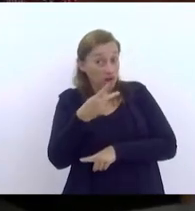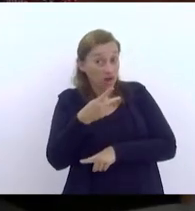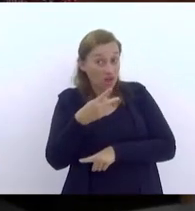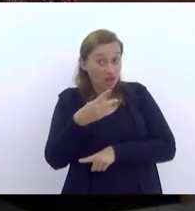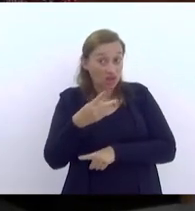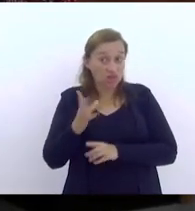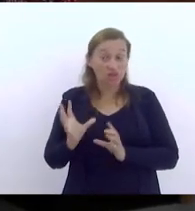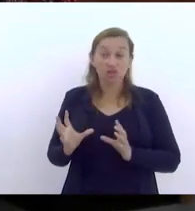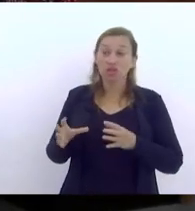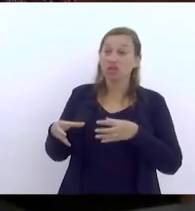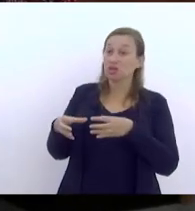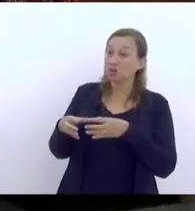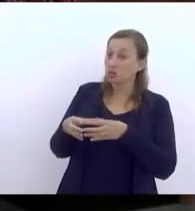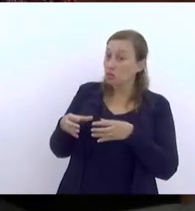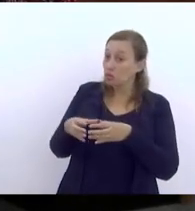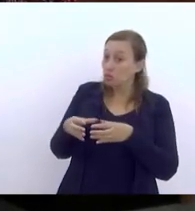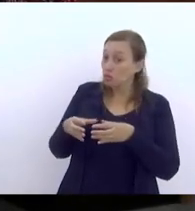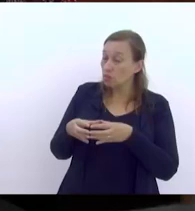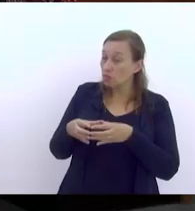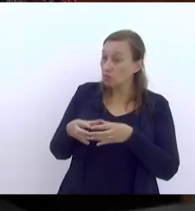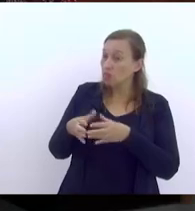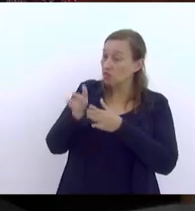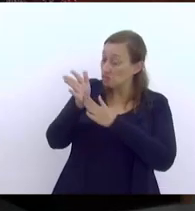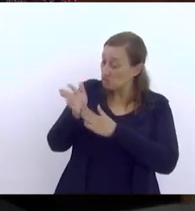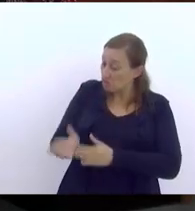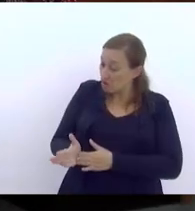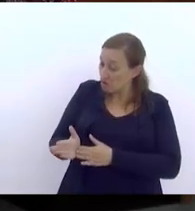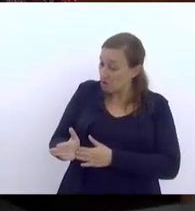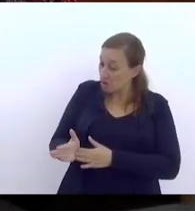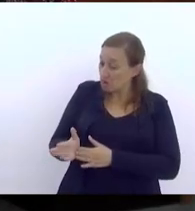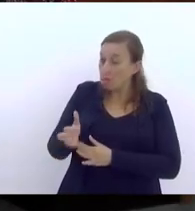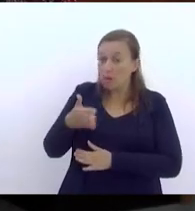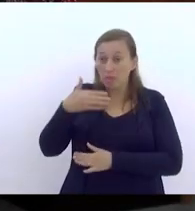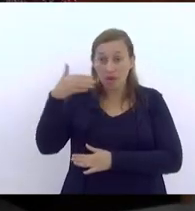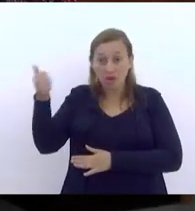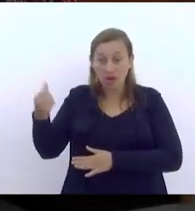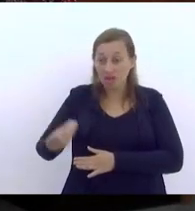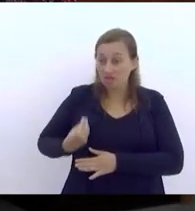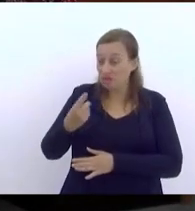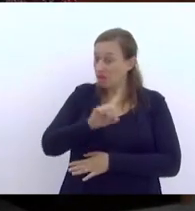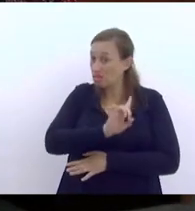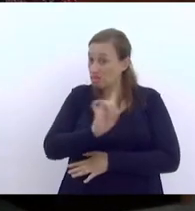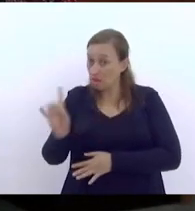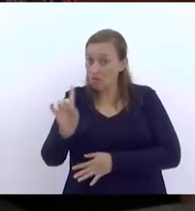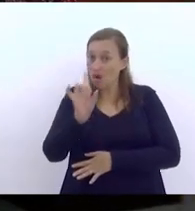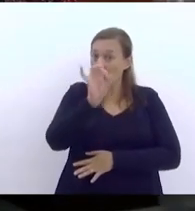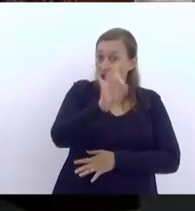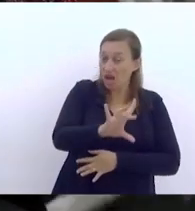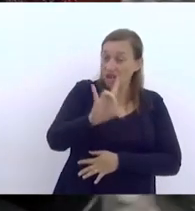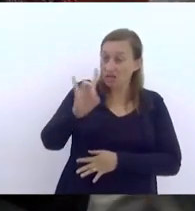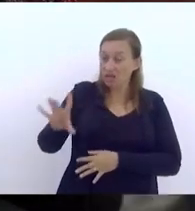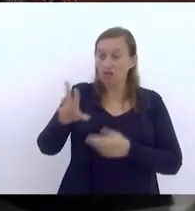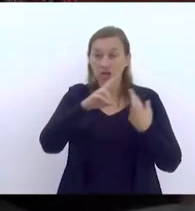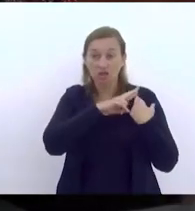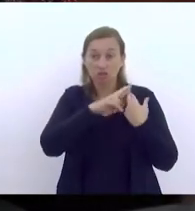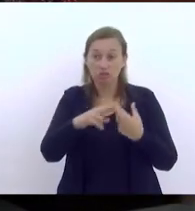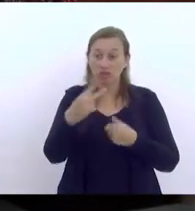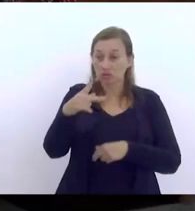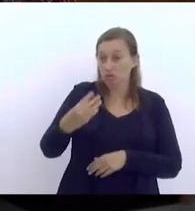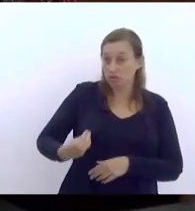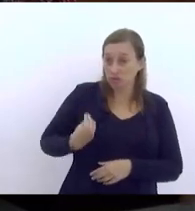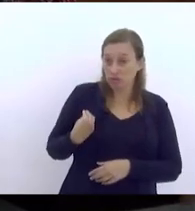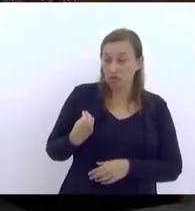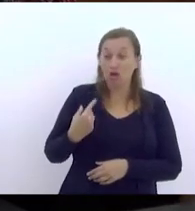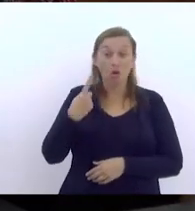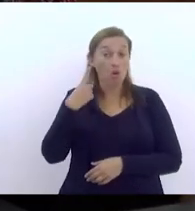daqueles fiéis que estão ali para poder se melhorar? Não. Cada um é responsável por si.